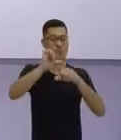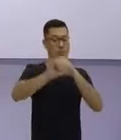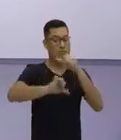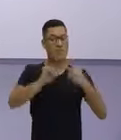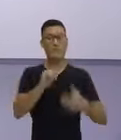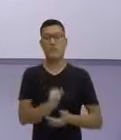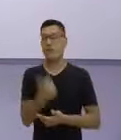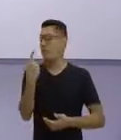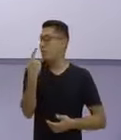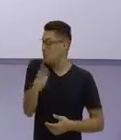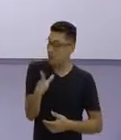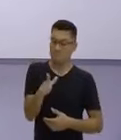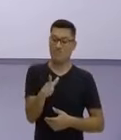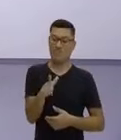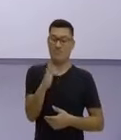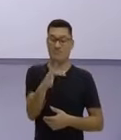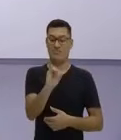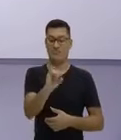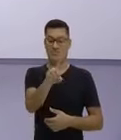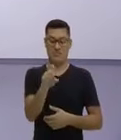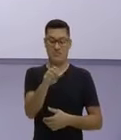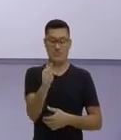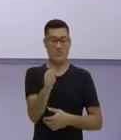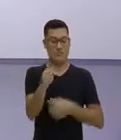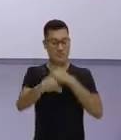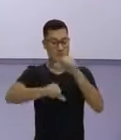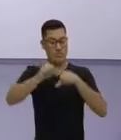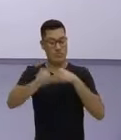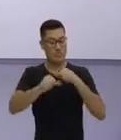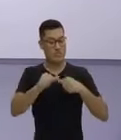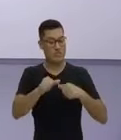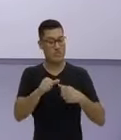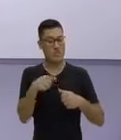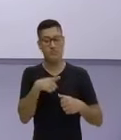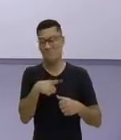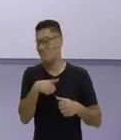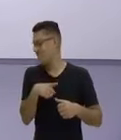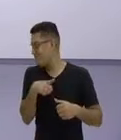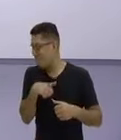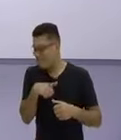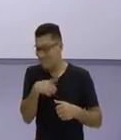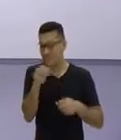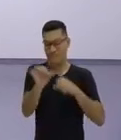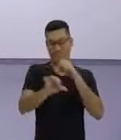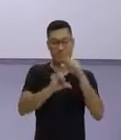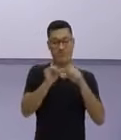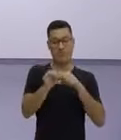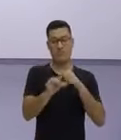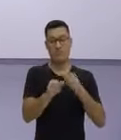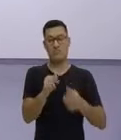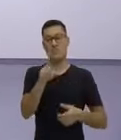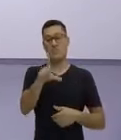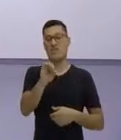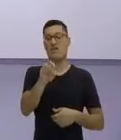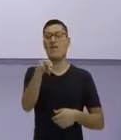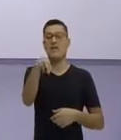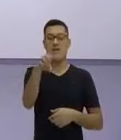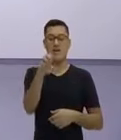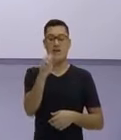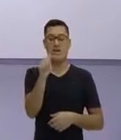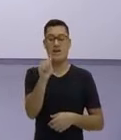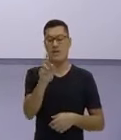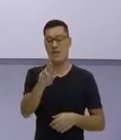não tem a parte fixa aparecendo, automaticamente ela já não vai ser afim, ela vai ser o quê? Uma função linear. Só para deixar